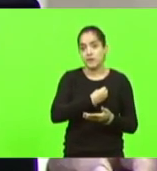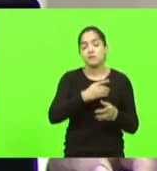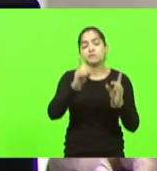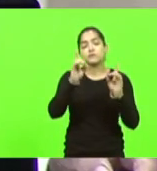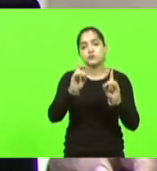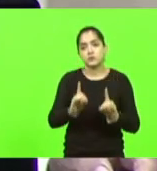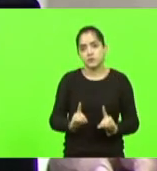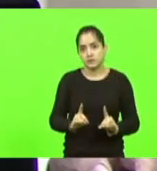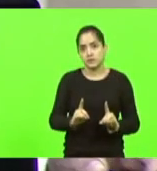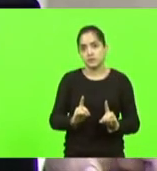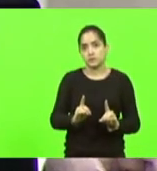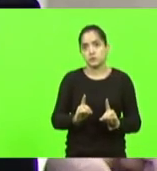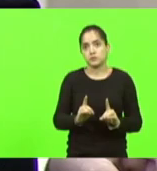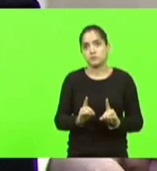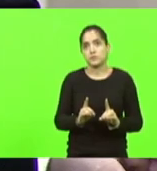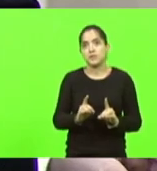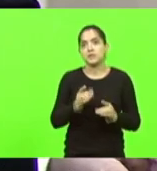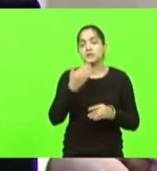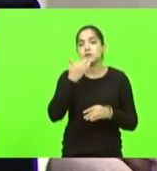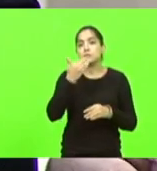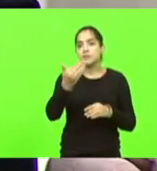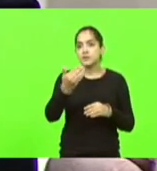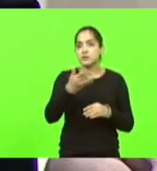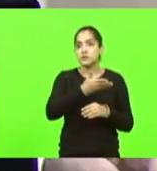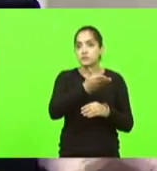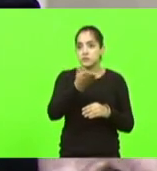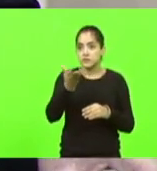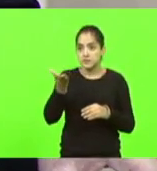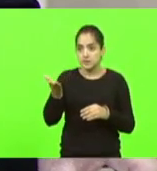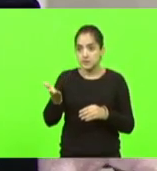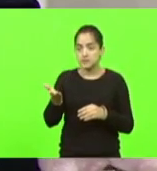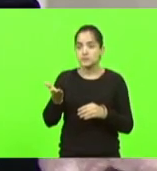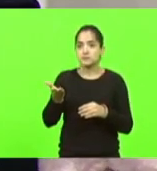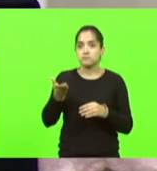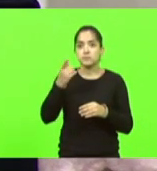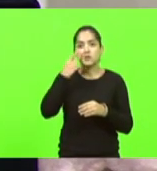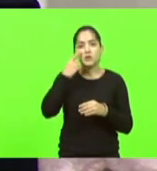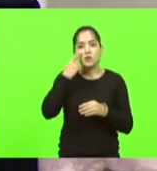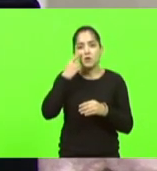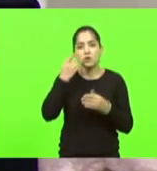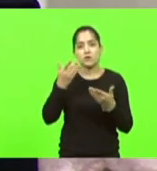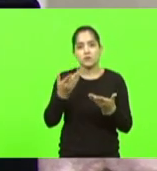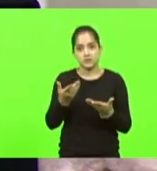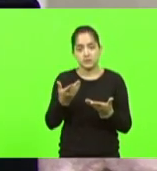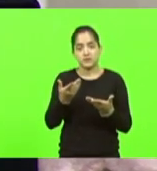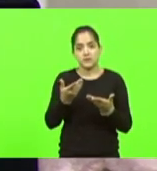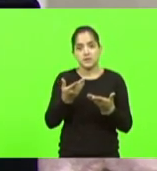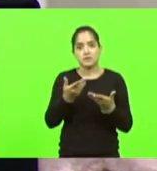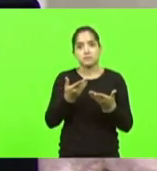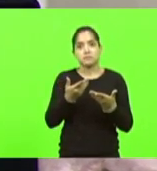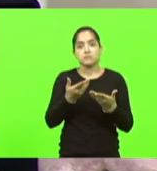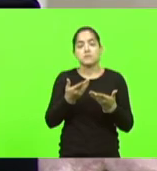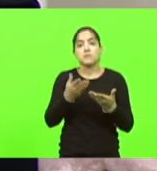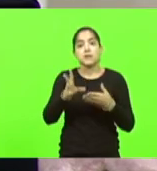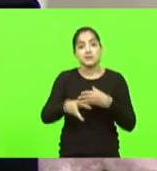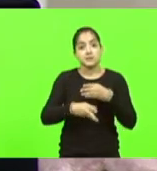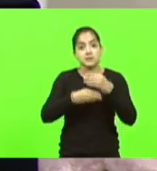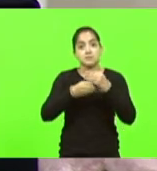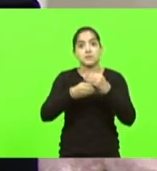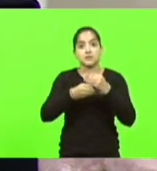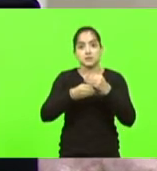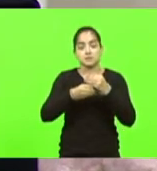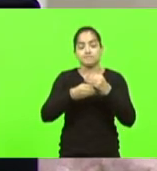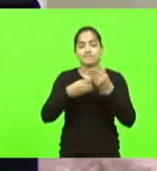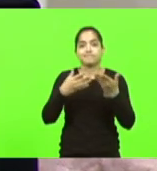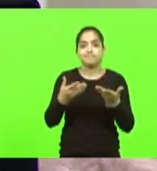dignidade então pedir a todos vocês né que eu li com muito carinho para esta inventa e que nós possamos né